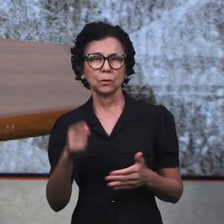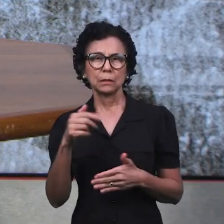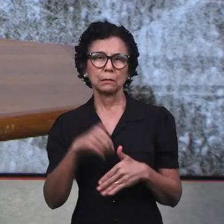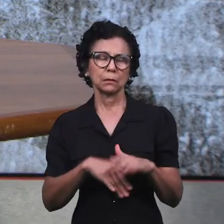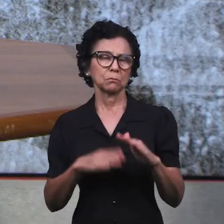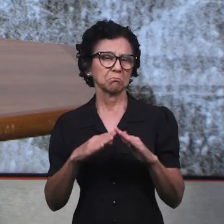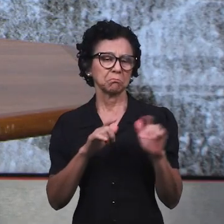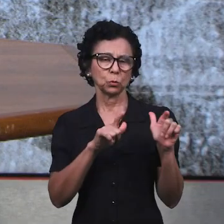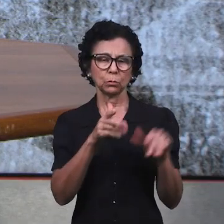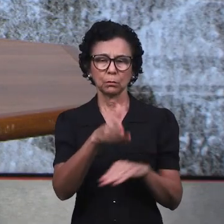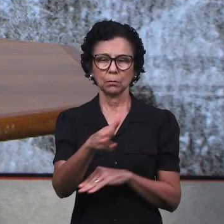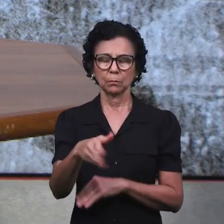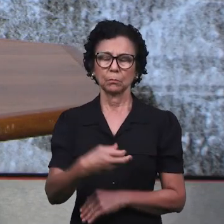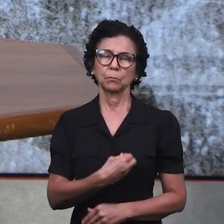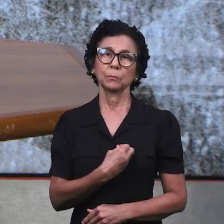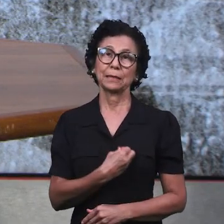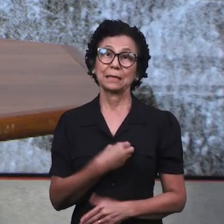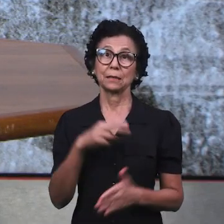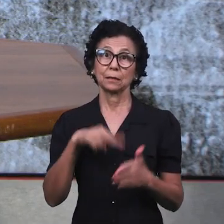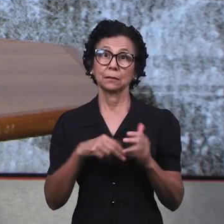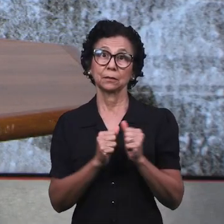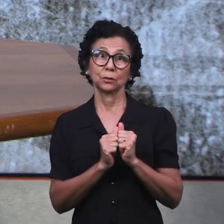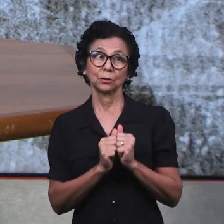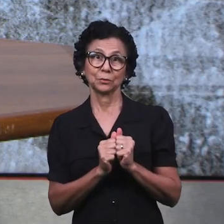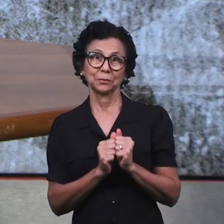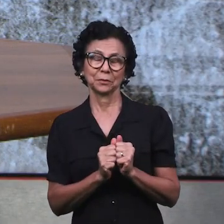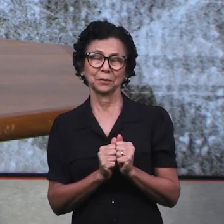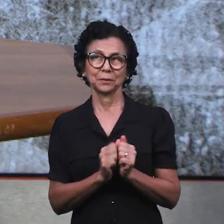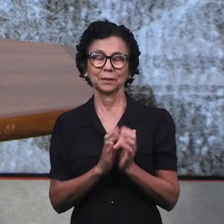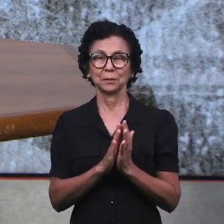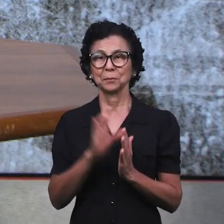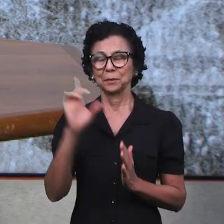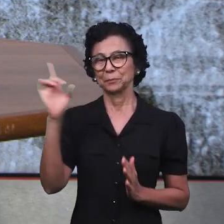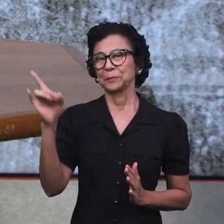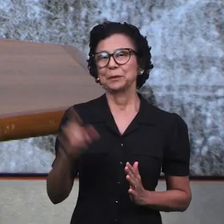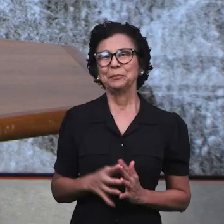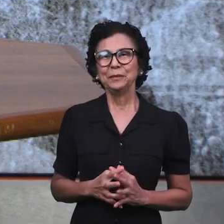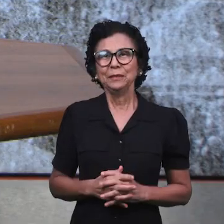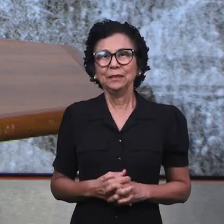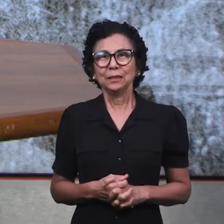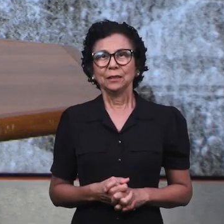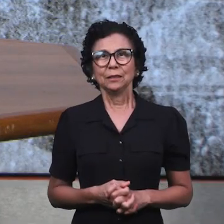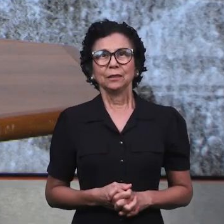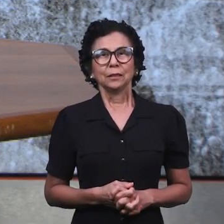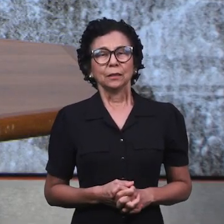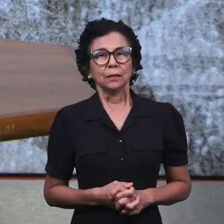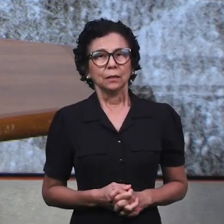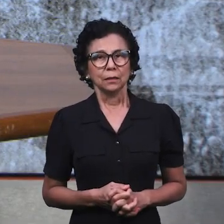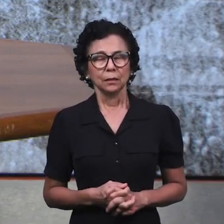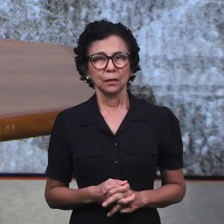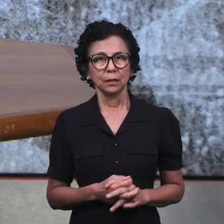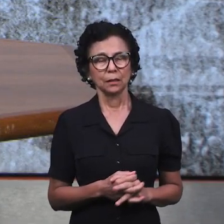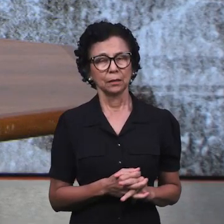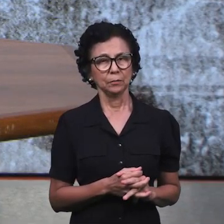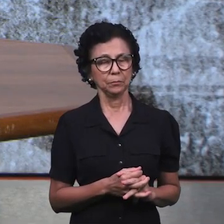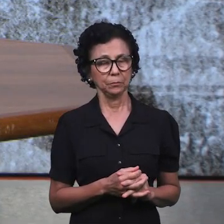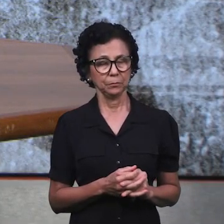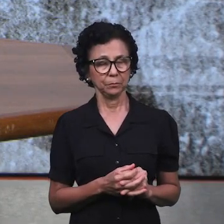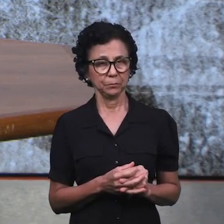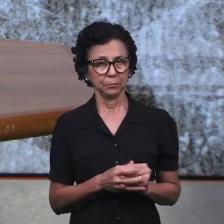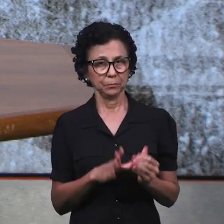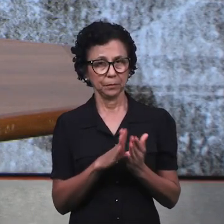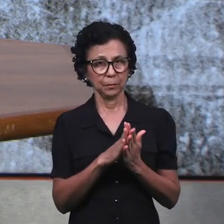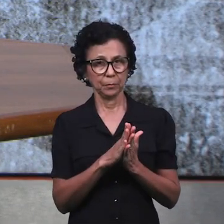você estiver, vamos ler juntos a palavra de Deus. Estamos fazendo a leitura sequencial da Bíblia.